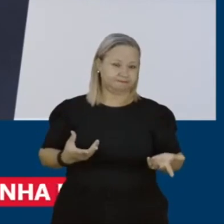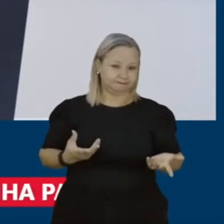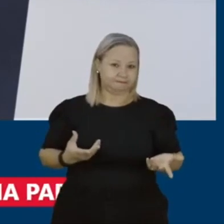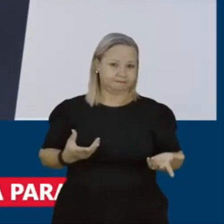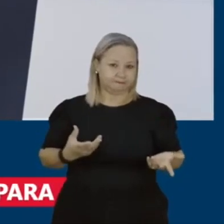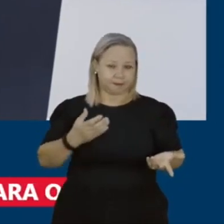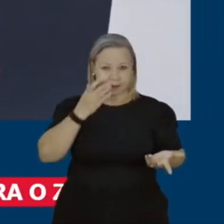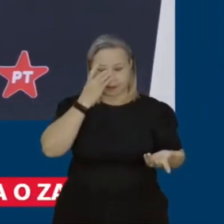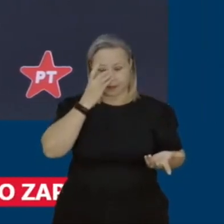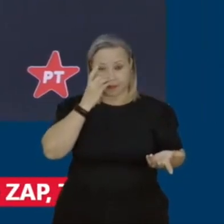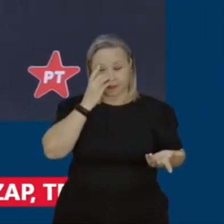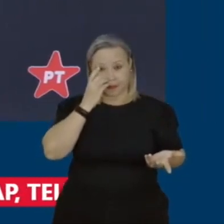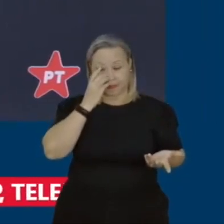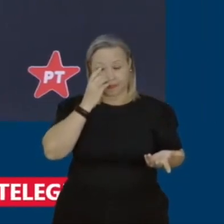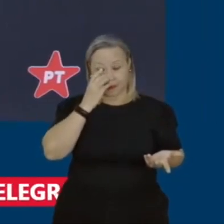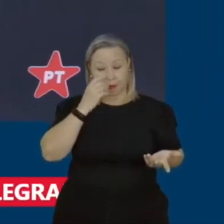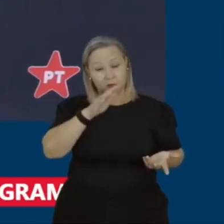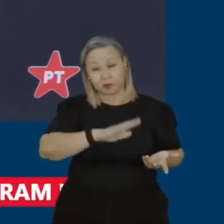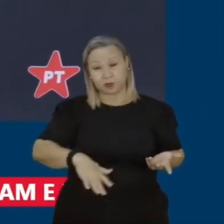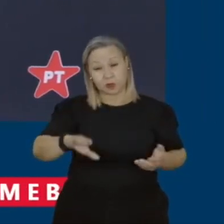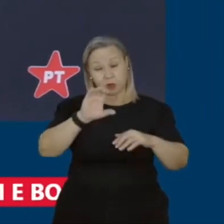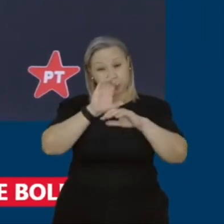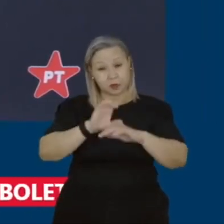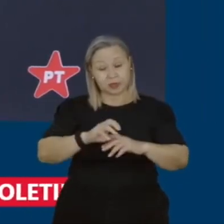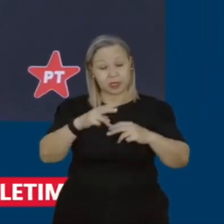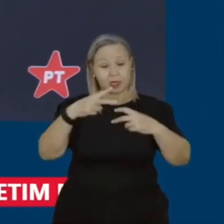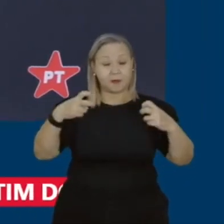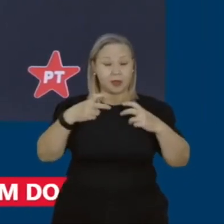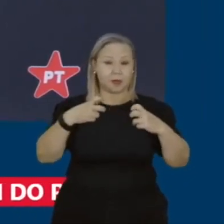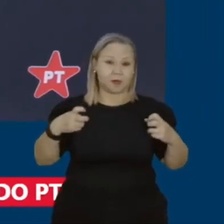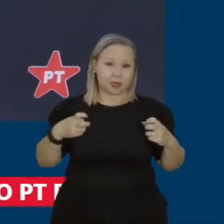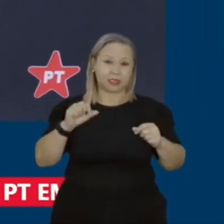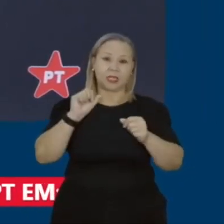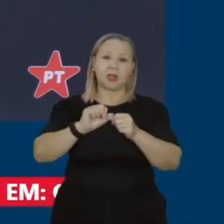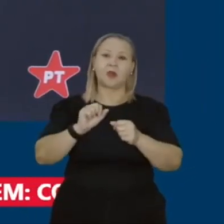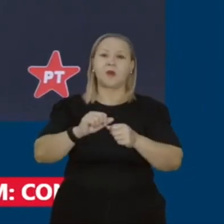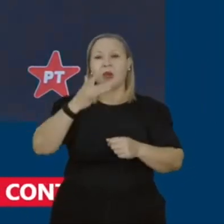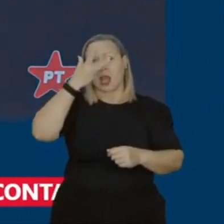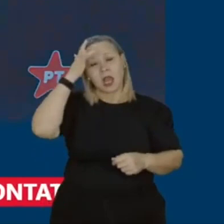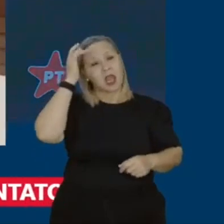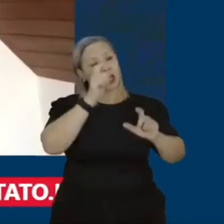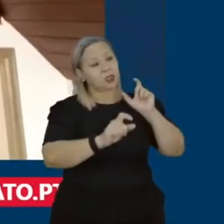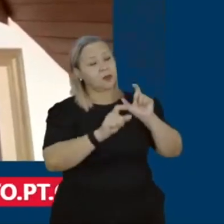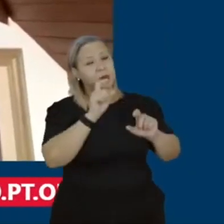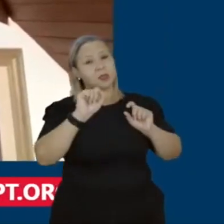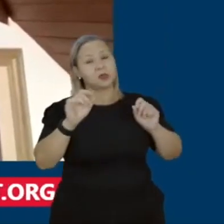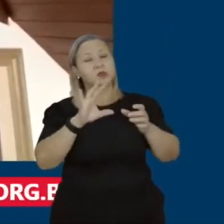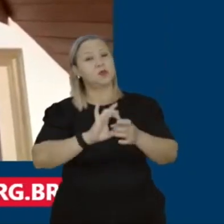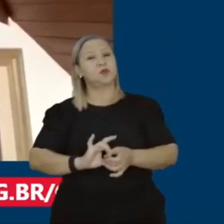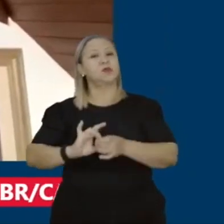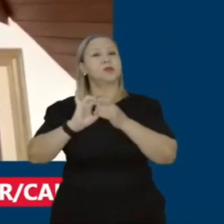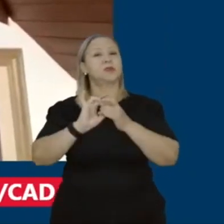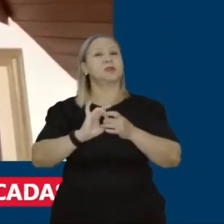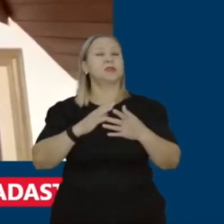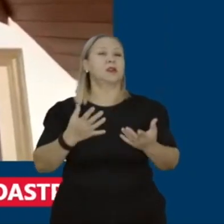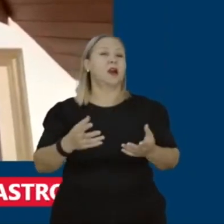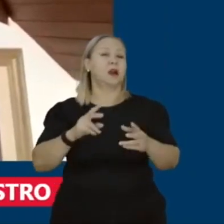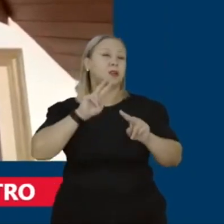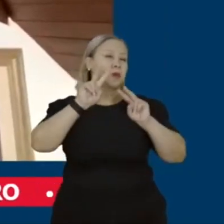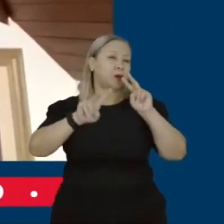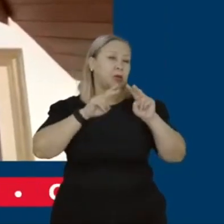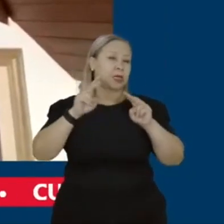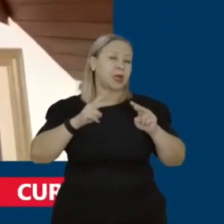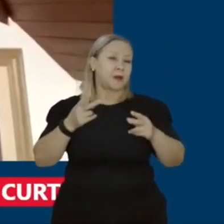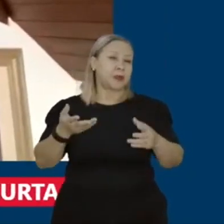isso. Todo o conselho da Petrobras é feito de pessoas que ligadas ou com essa visão liberal